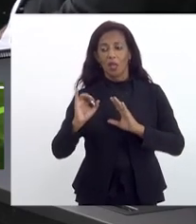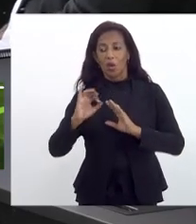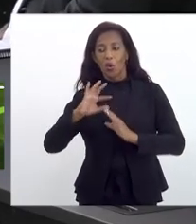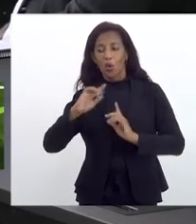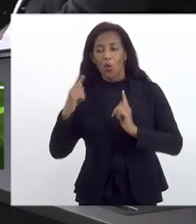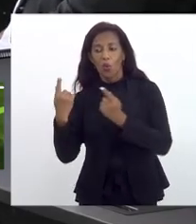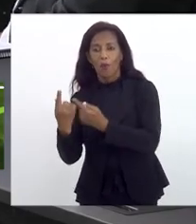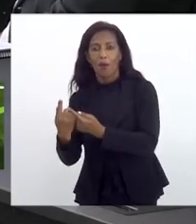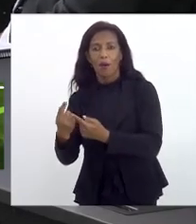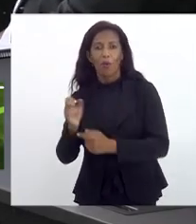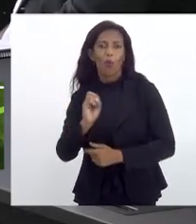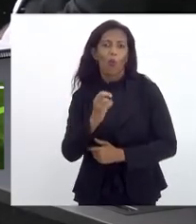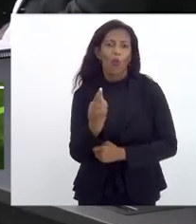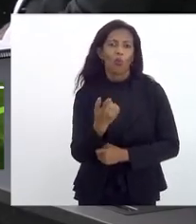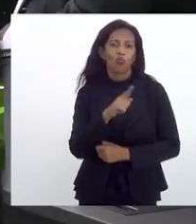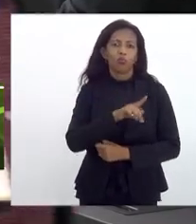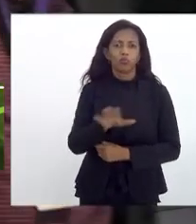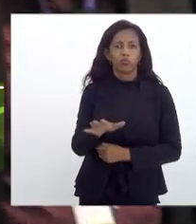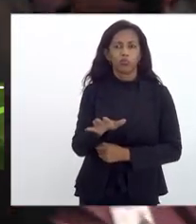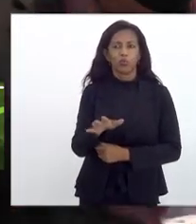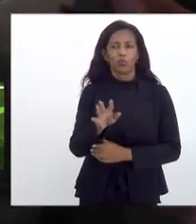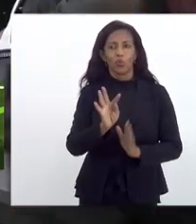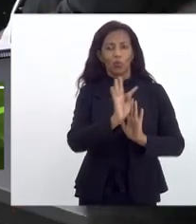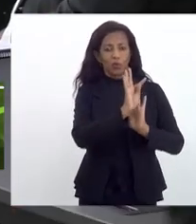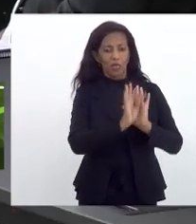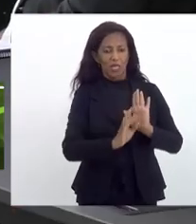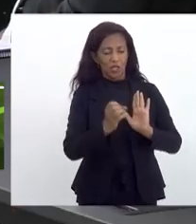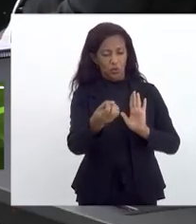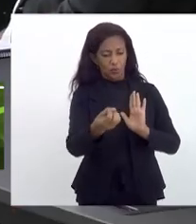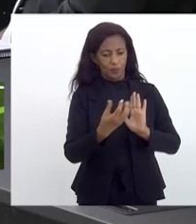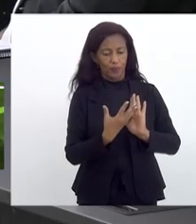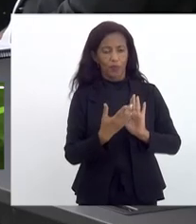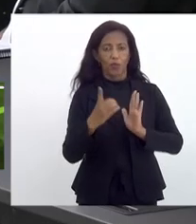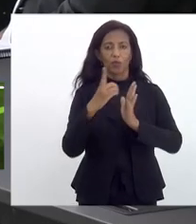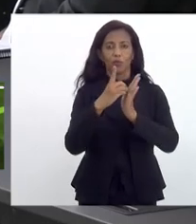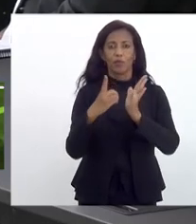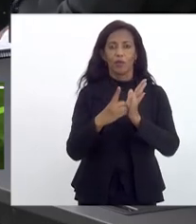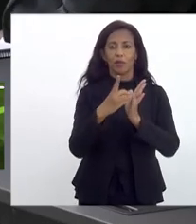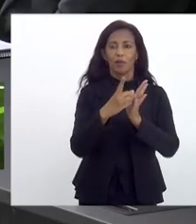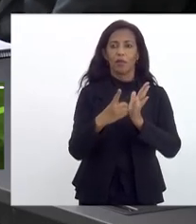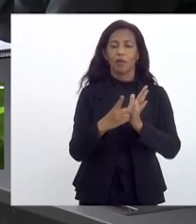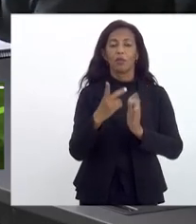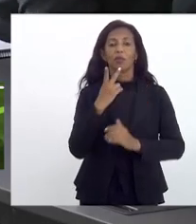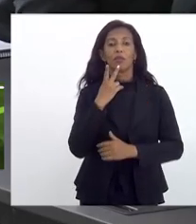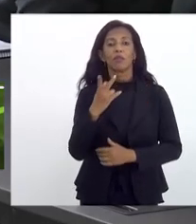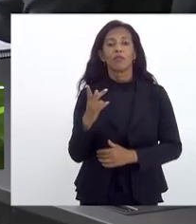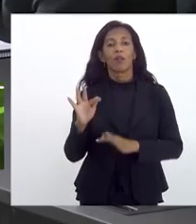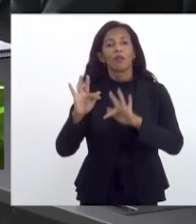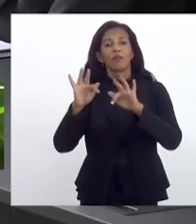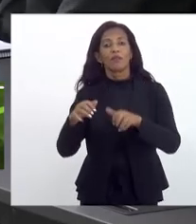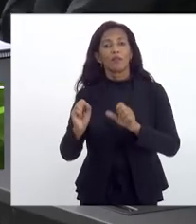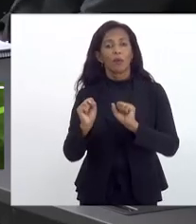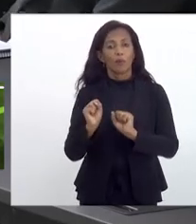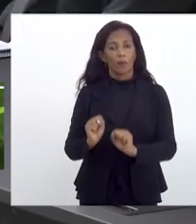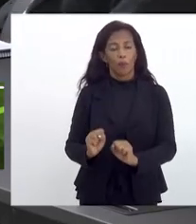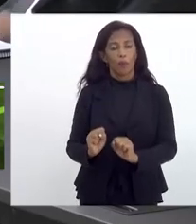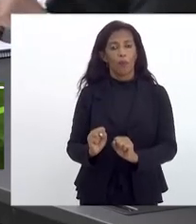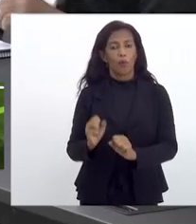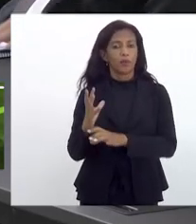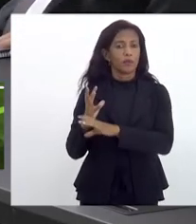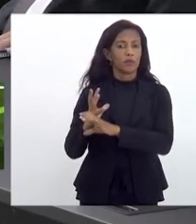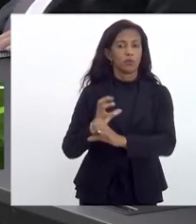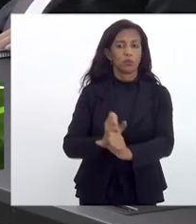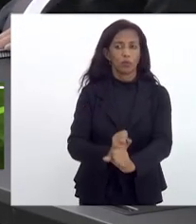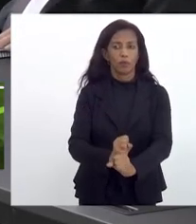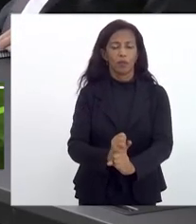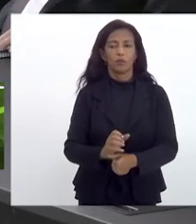se não é global. O Nelson me passa um texto aqui do decreto que diz que, no final, pode ser o somatório.